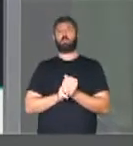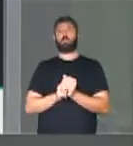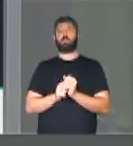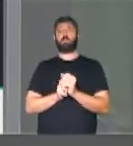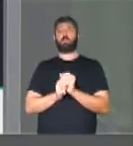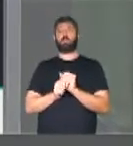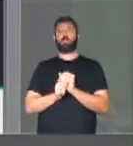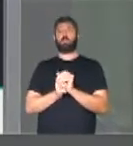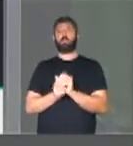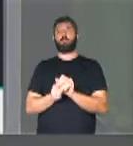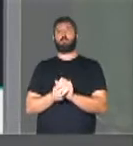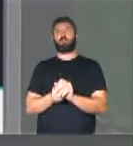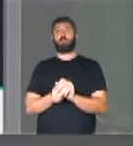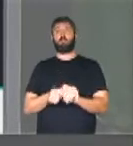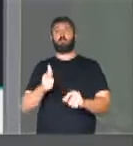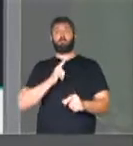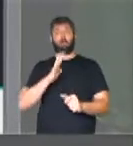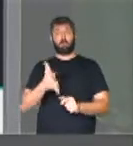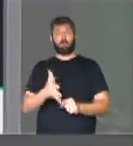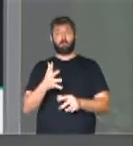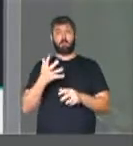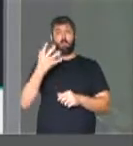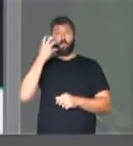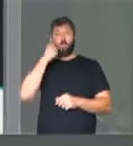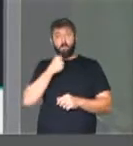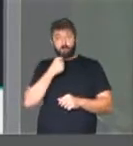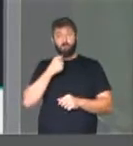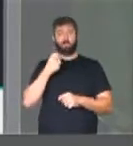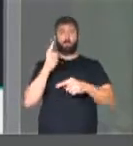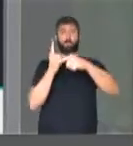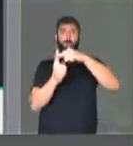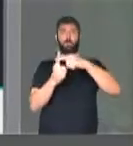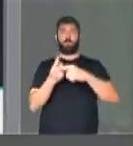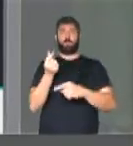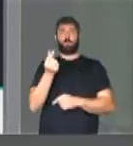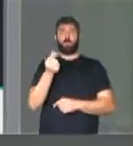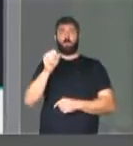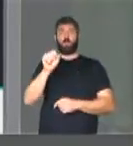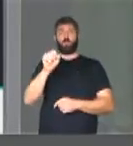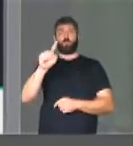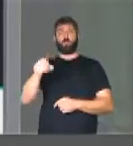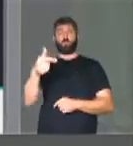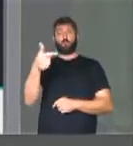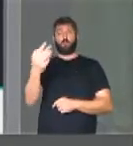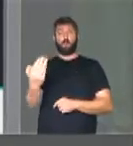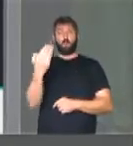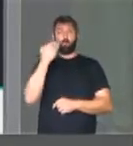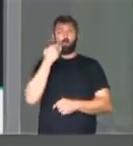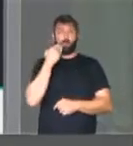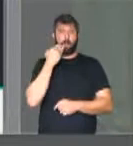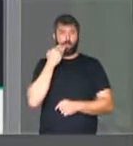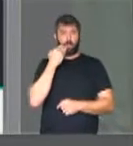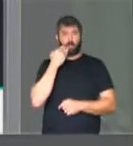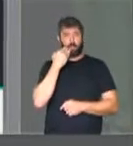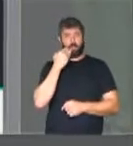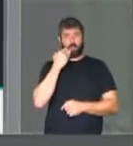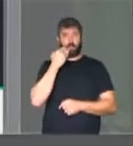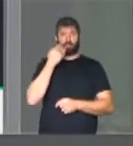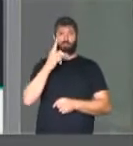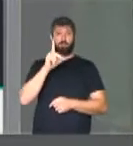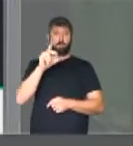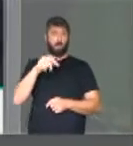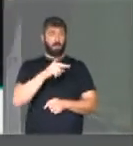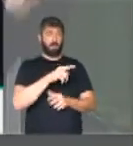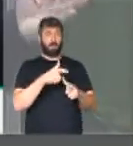relatório publicado, nós temos superávit de 8,2 bilhões. Grande parte dos